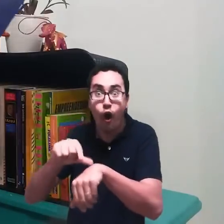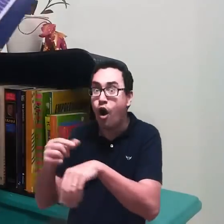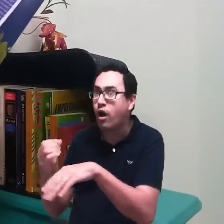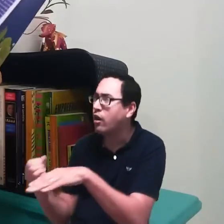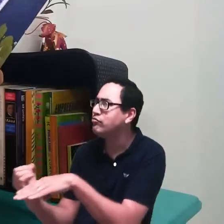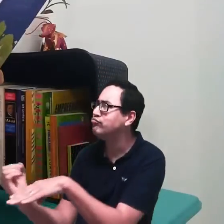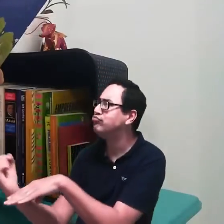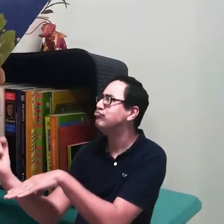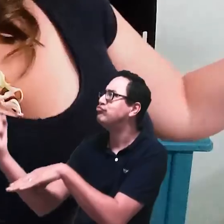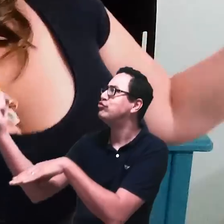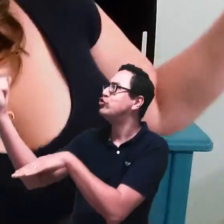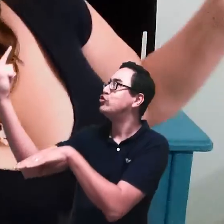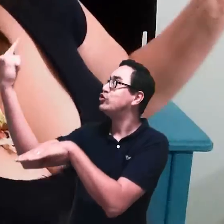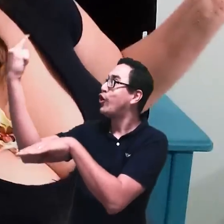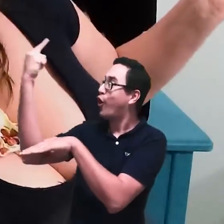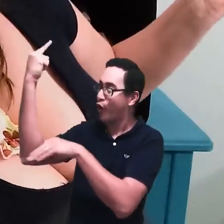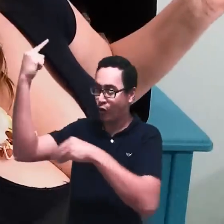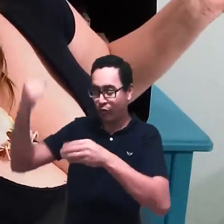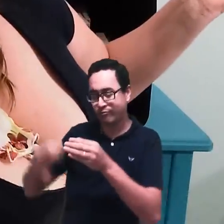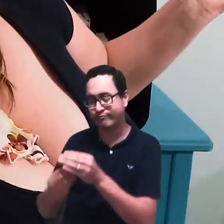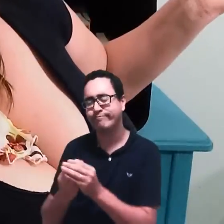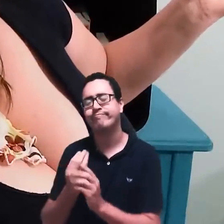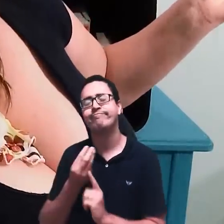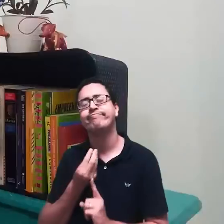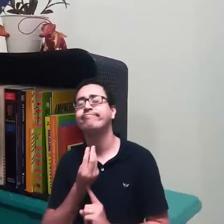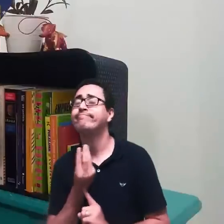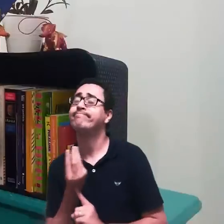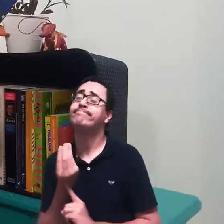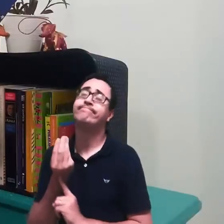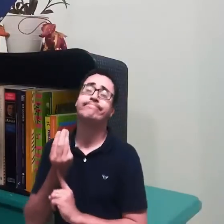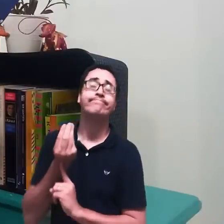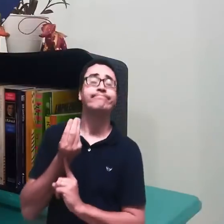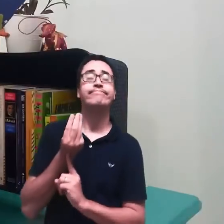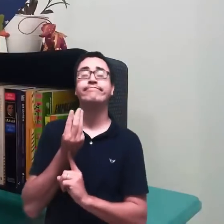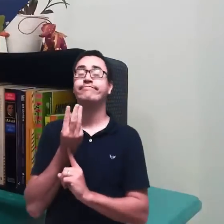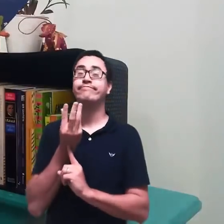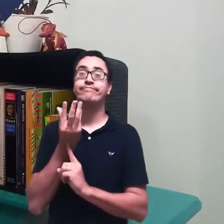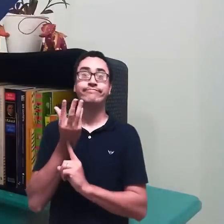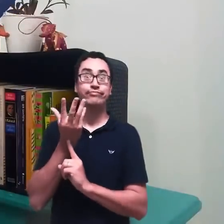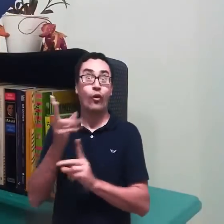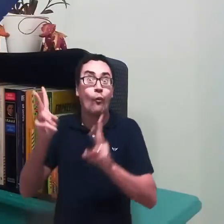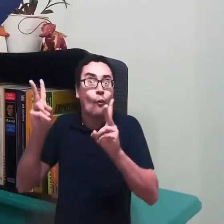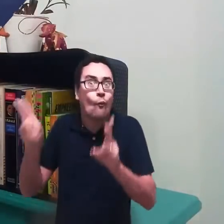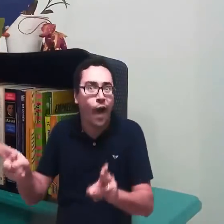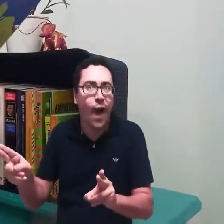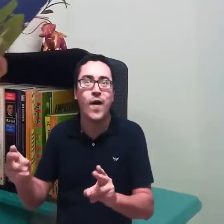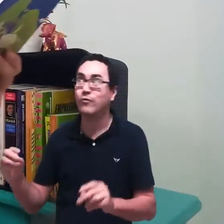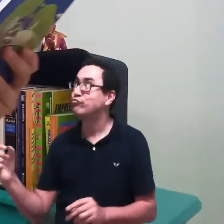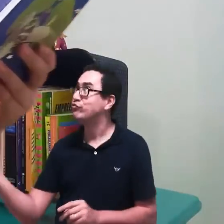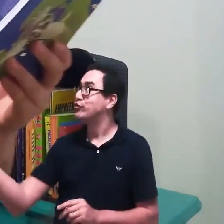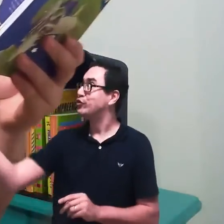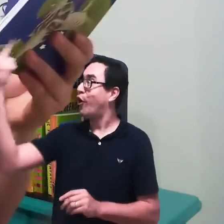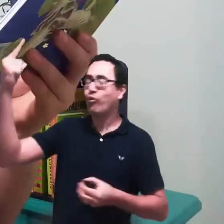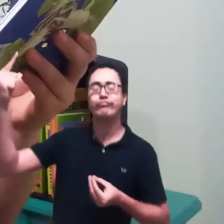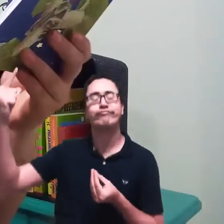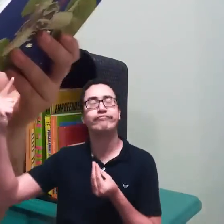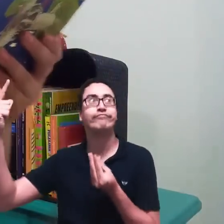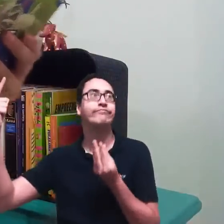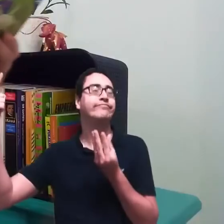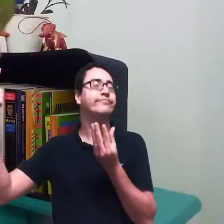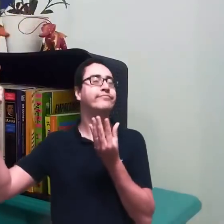nascer do sol, ela fez sua aparição. E ela, que tinha trabalhado com tanto